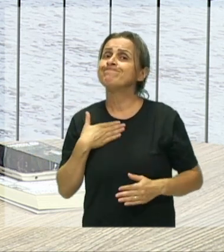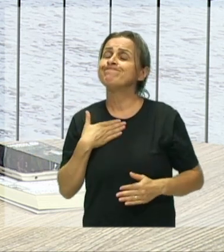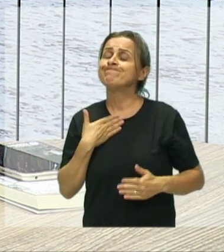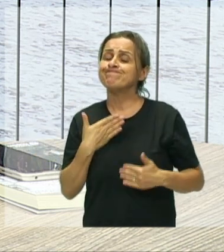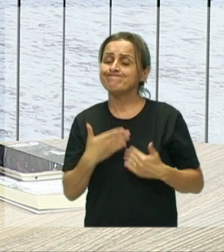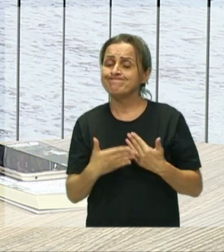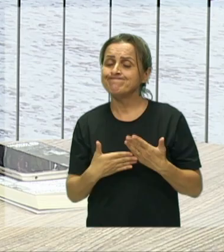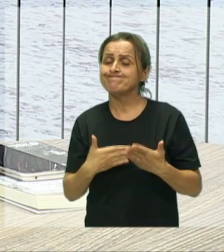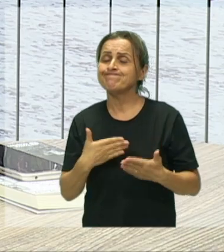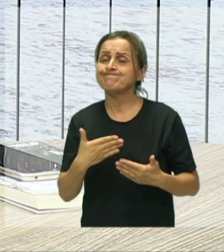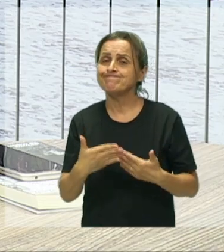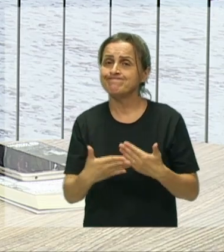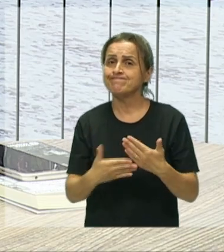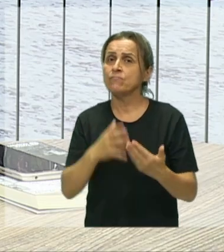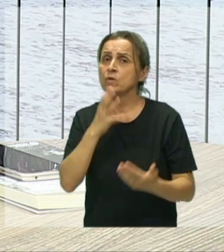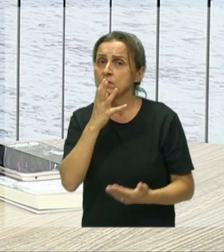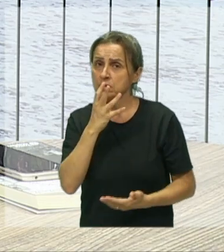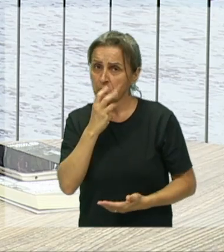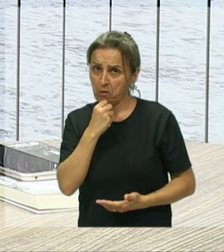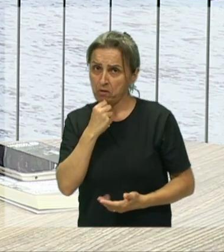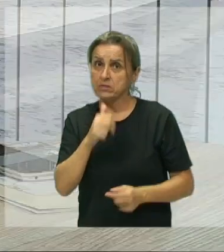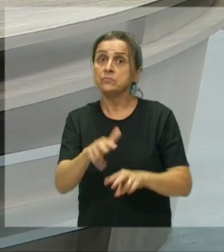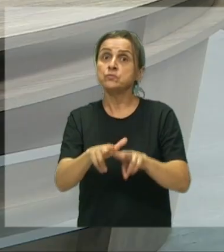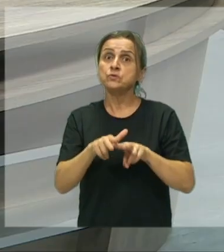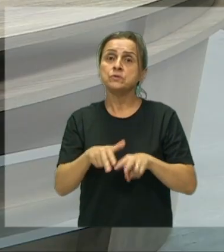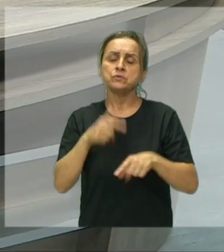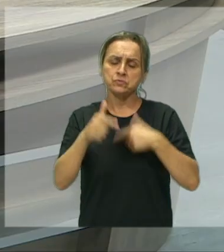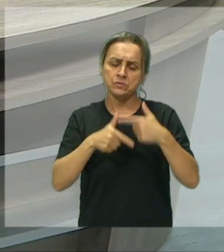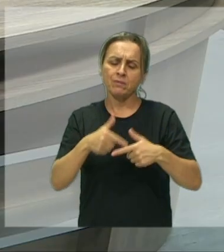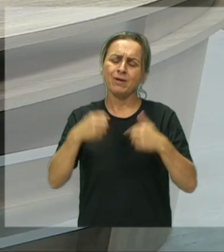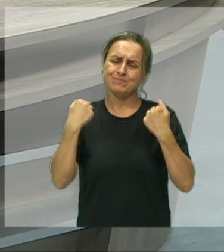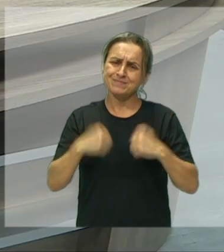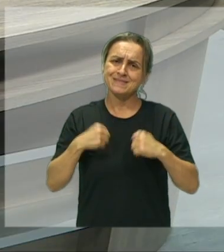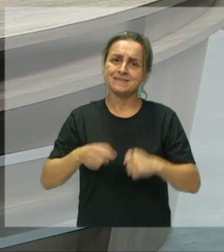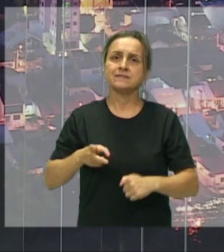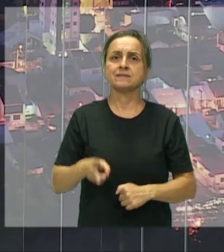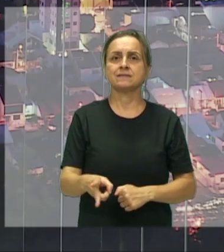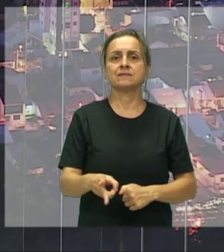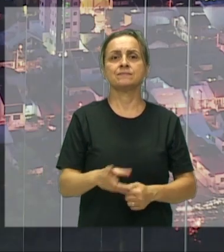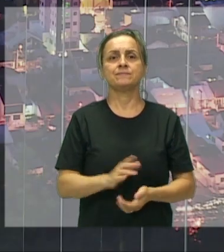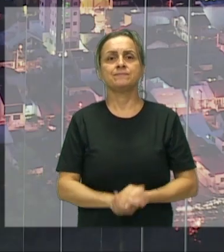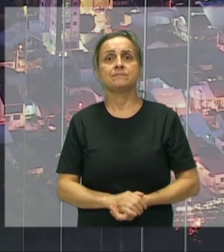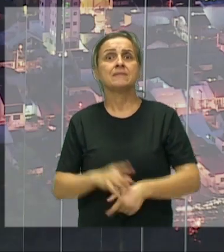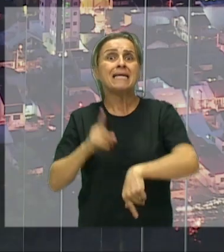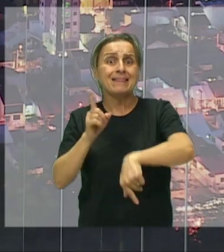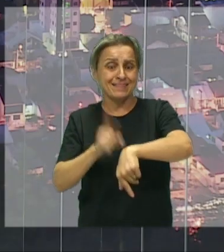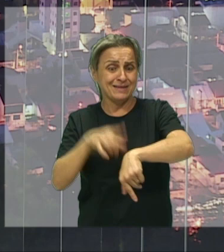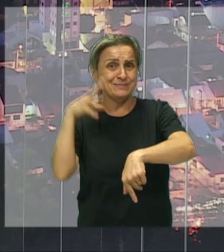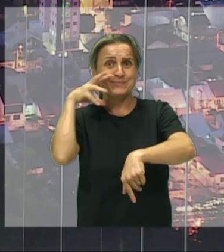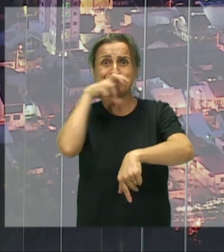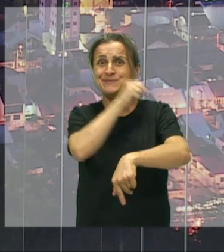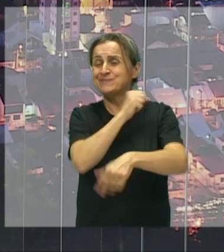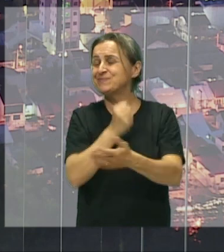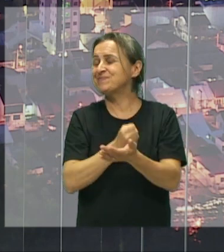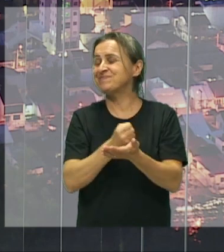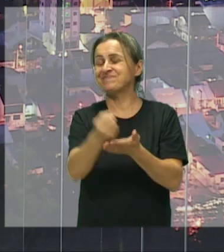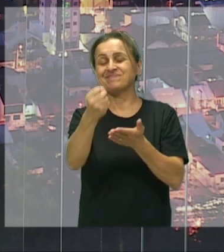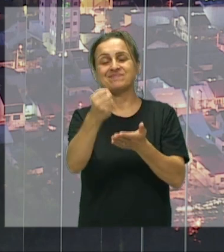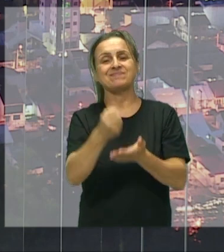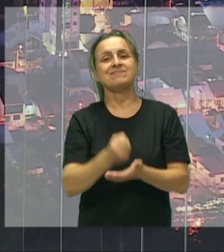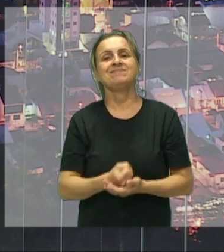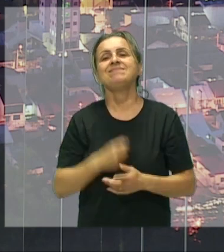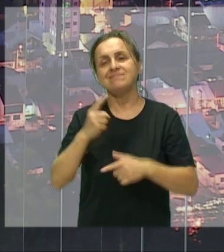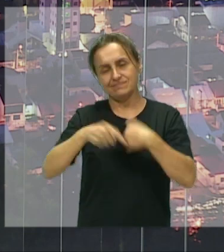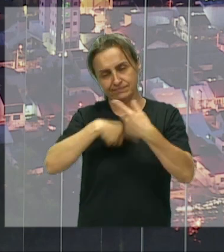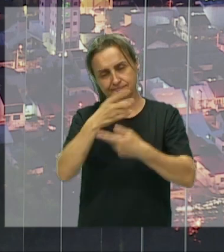de um trabalho constante. Com certeza. O que passa muito rápido é o nosso tempo aqui. Daqui um